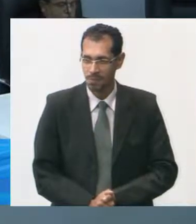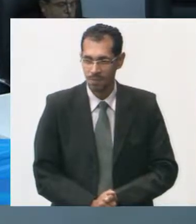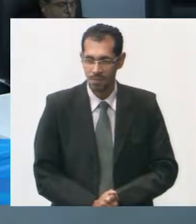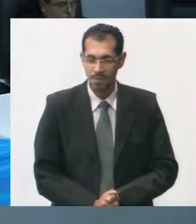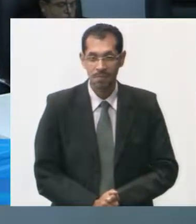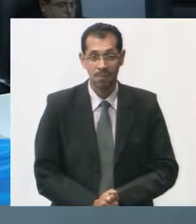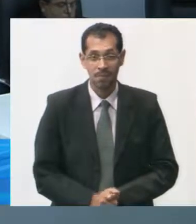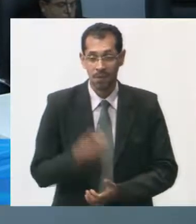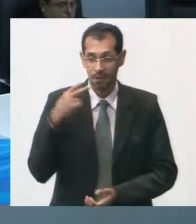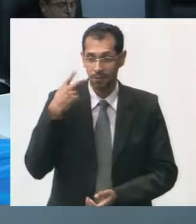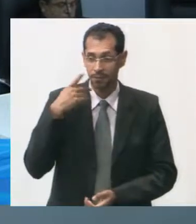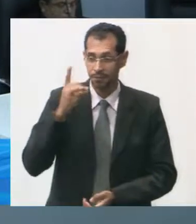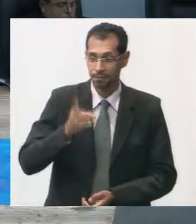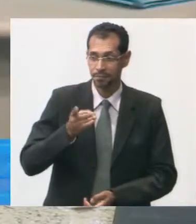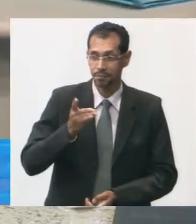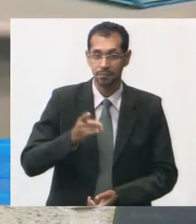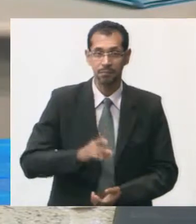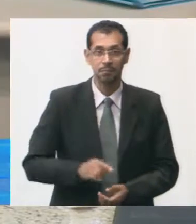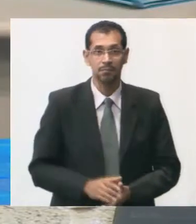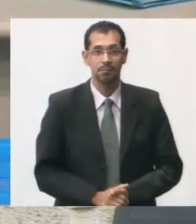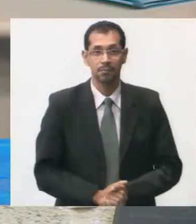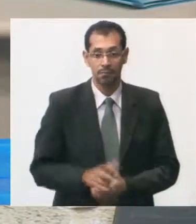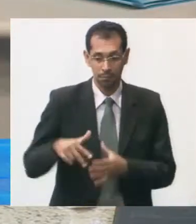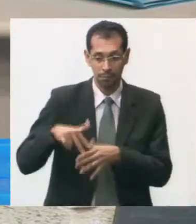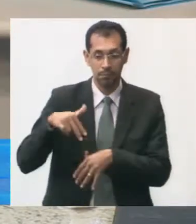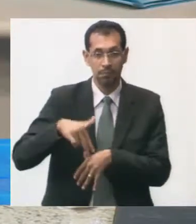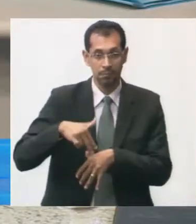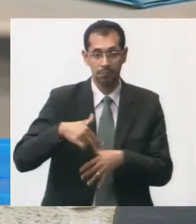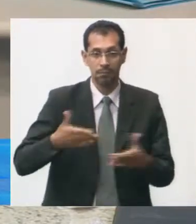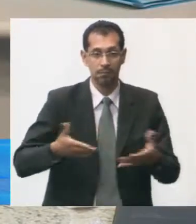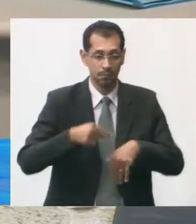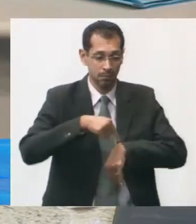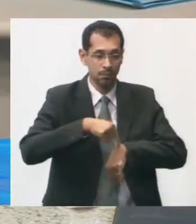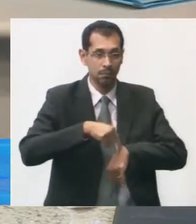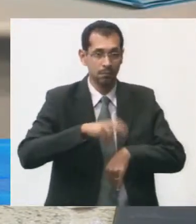Vereador Dalton, se possível, se ater à matéria.